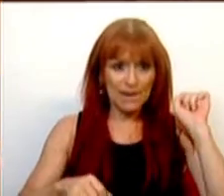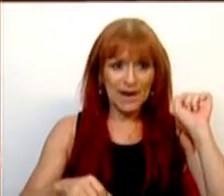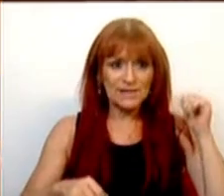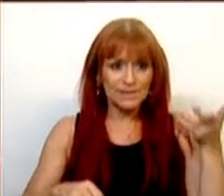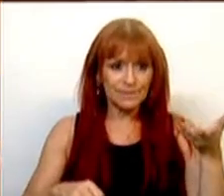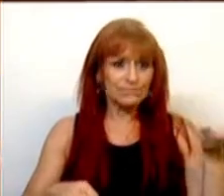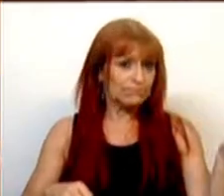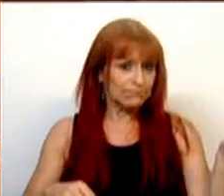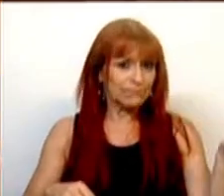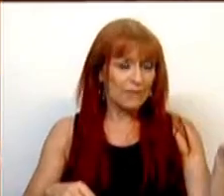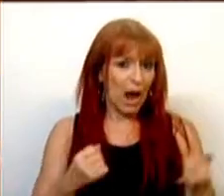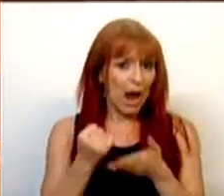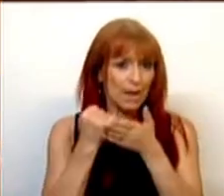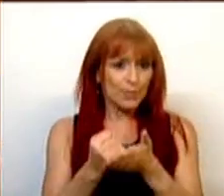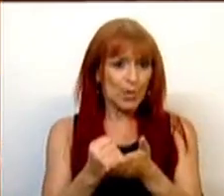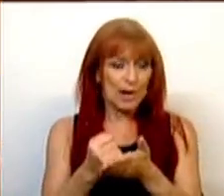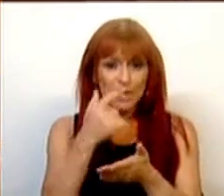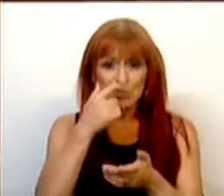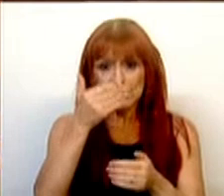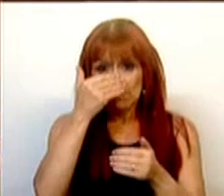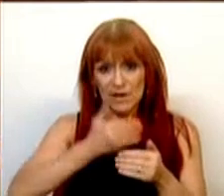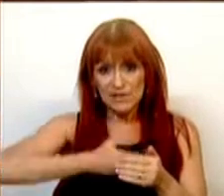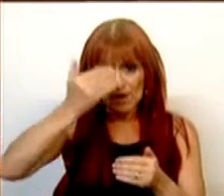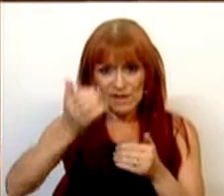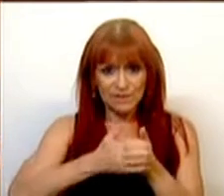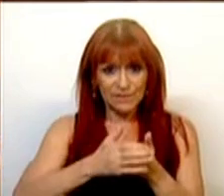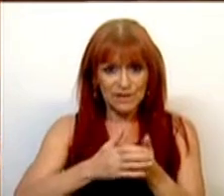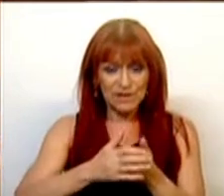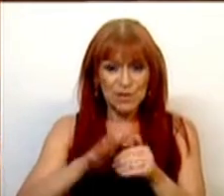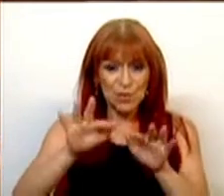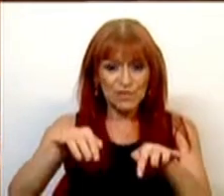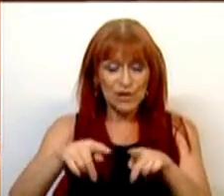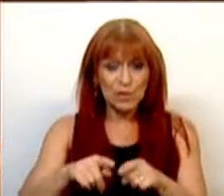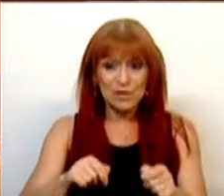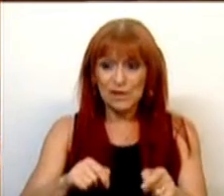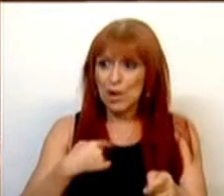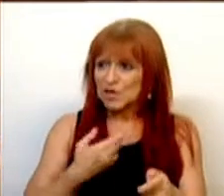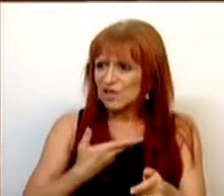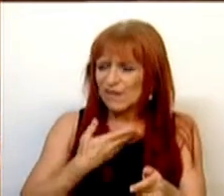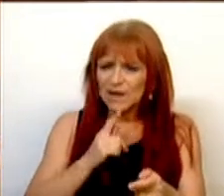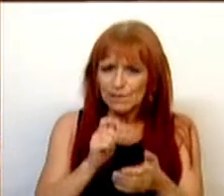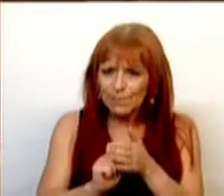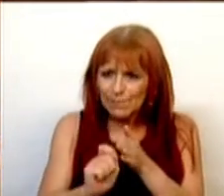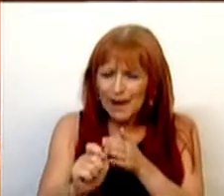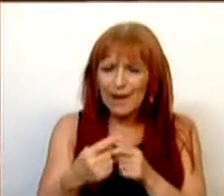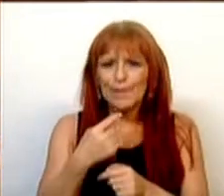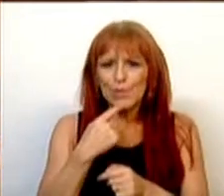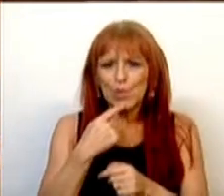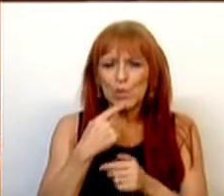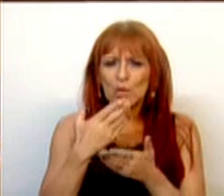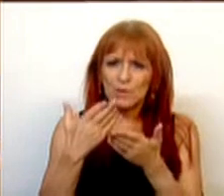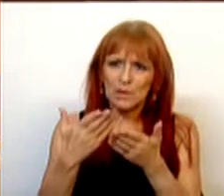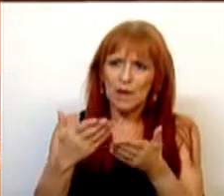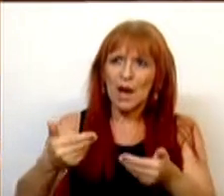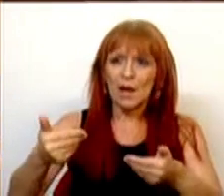Socialista é apoiar os mais idosos, num fim de linha em que lhes devemos retribuir o muito que fizeram